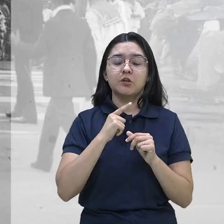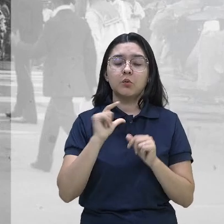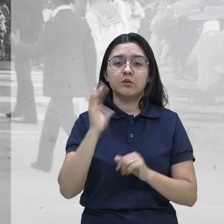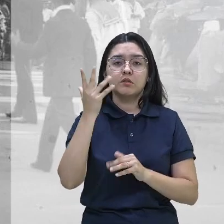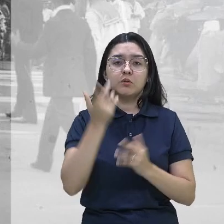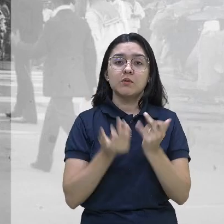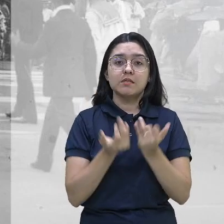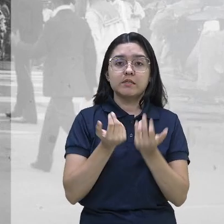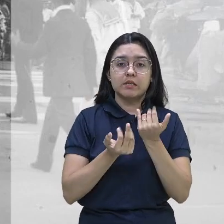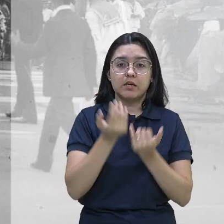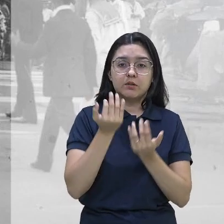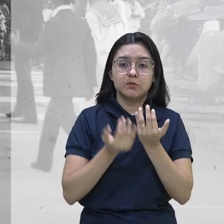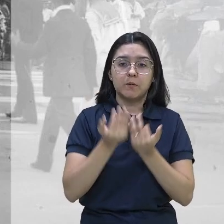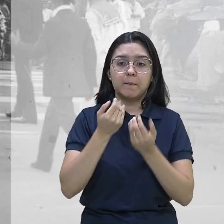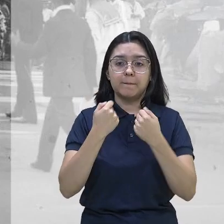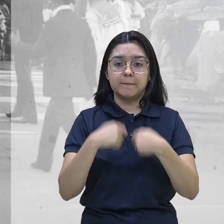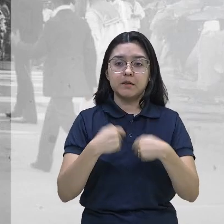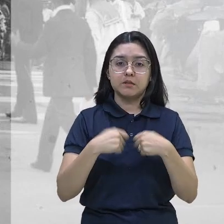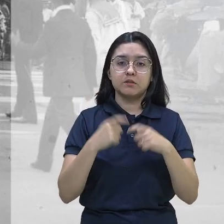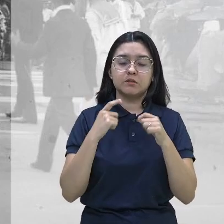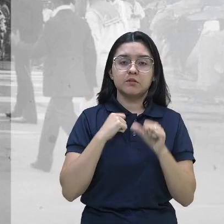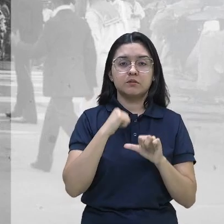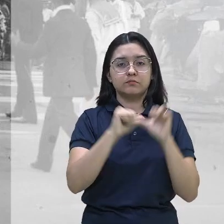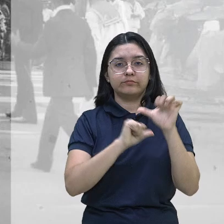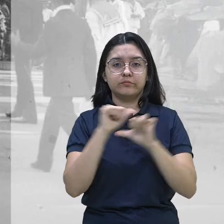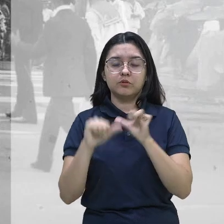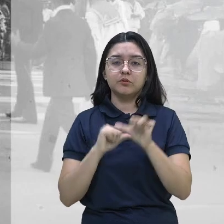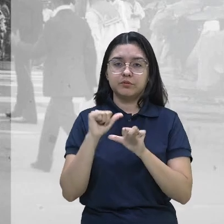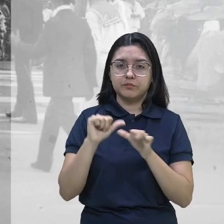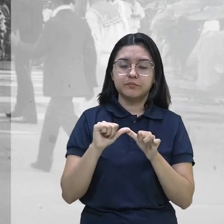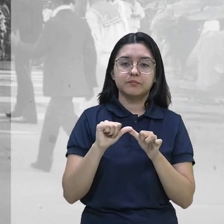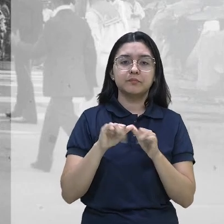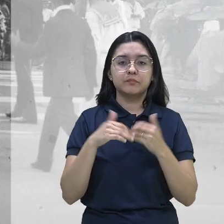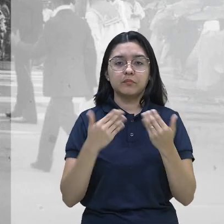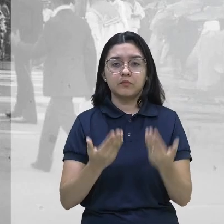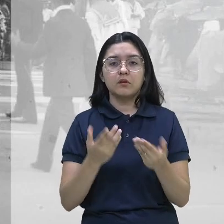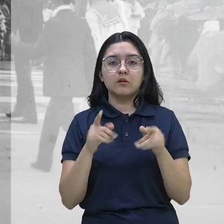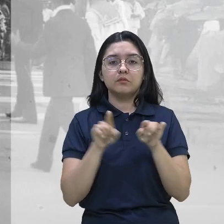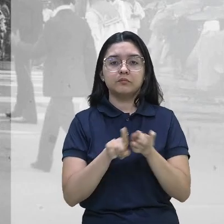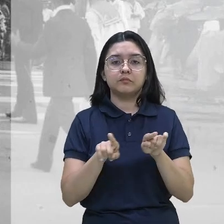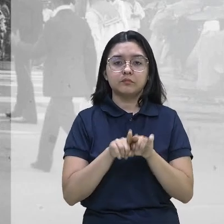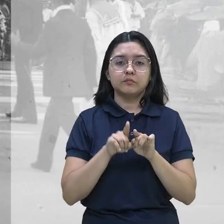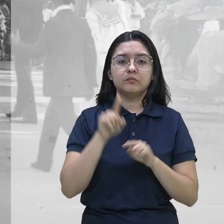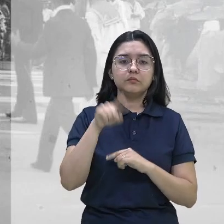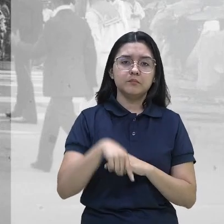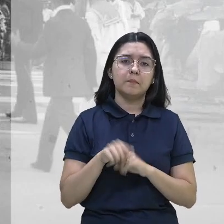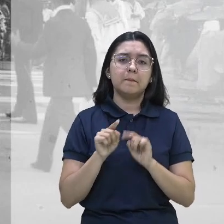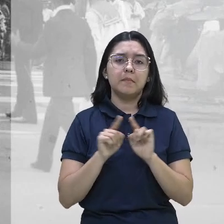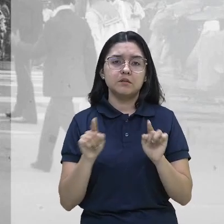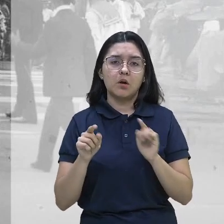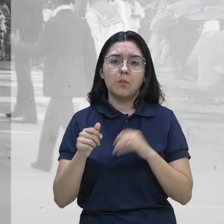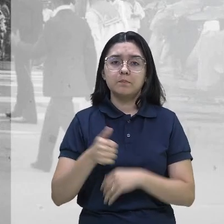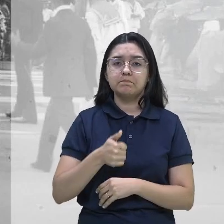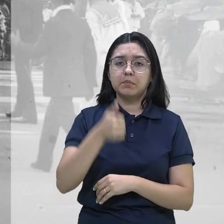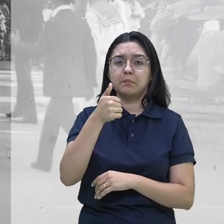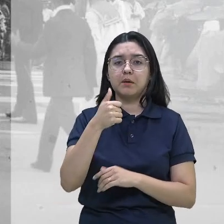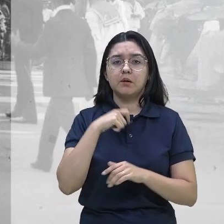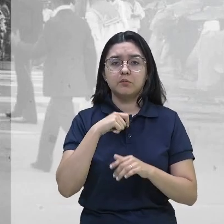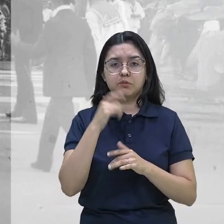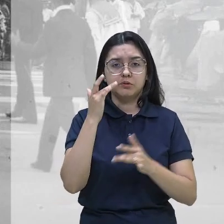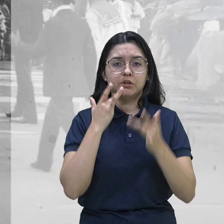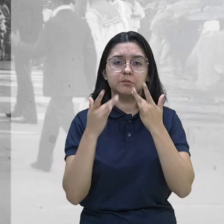aconteceram, né? Então ele precisou ser reestruturado e, na verdade, ele é tido como o primeiro teatro do Brasil,